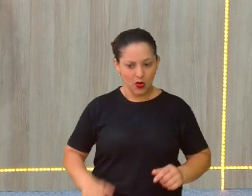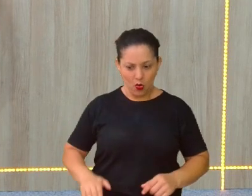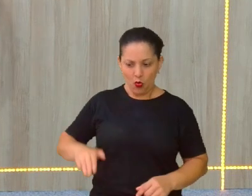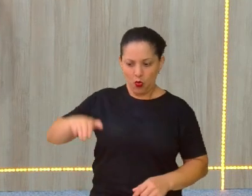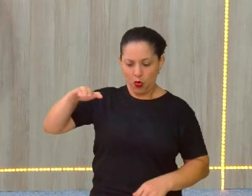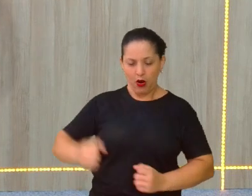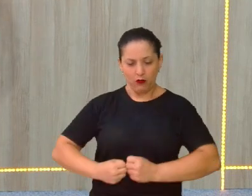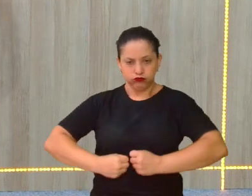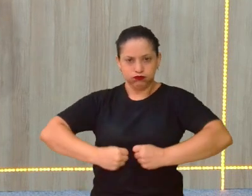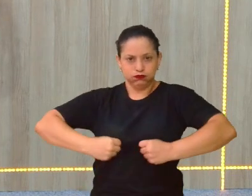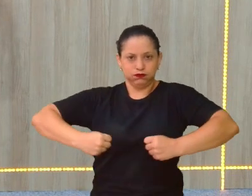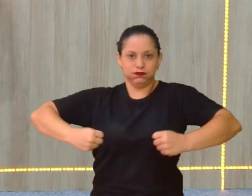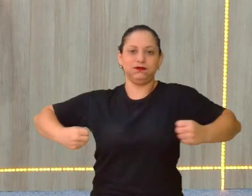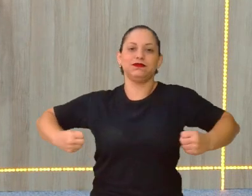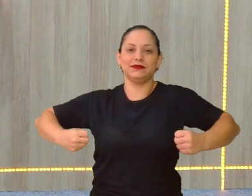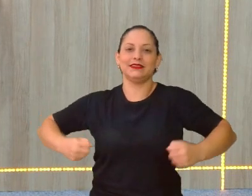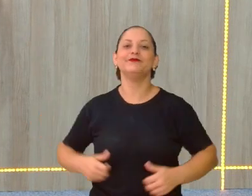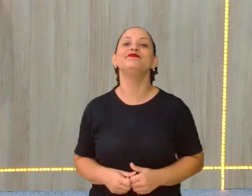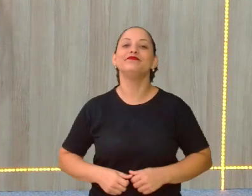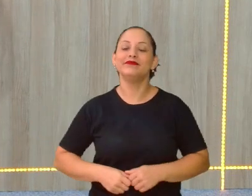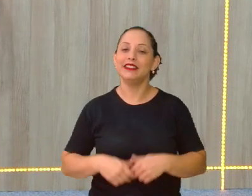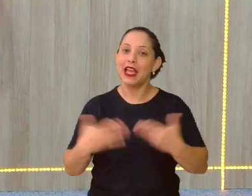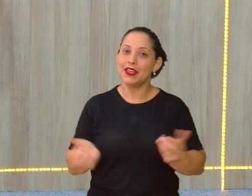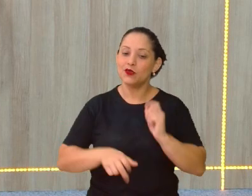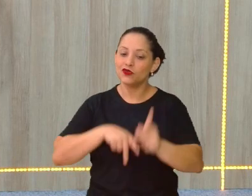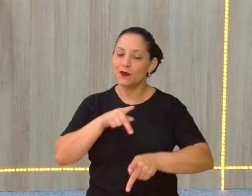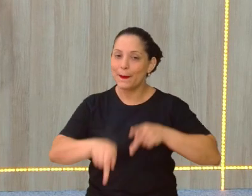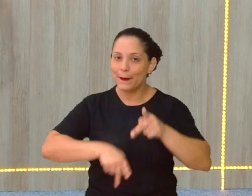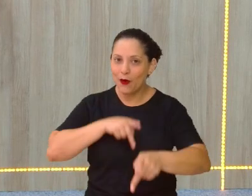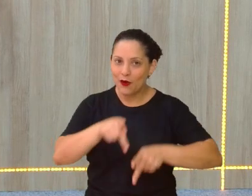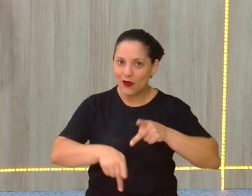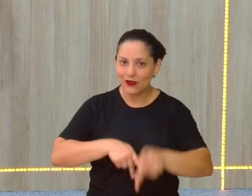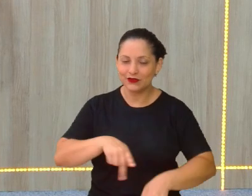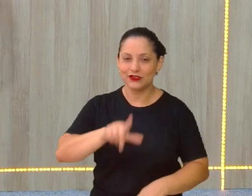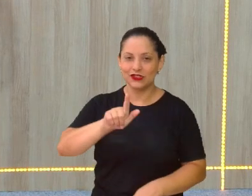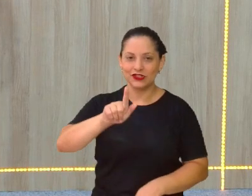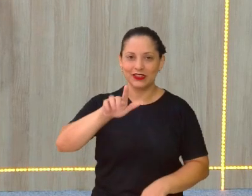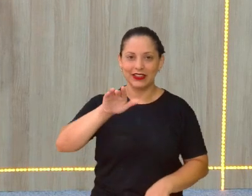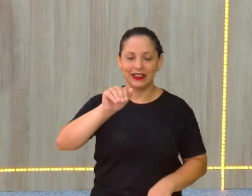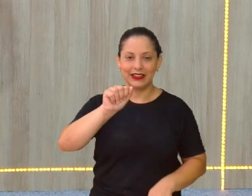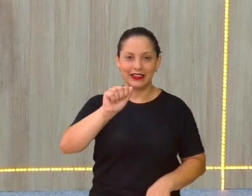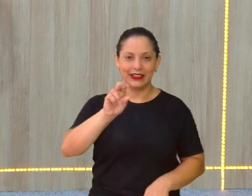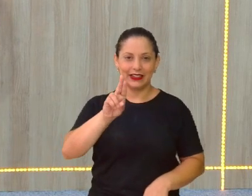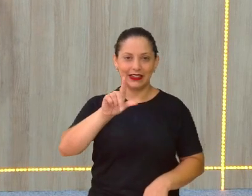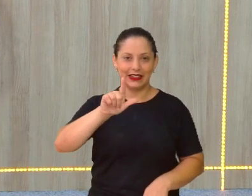bem legal, antigo, né? E os gauleses, eles eram constantemente ali